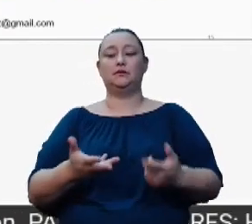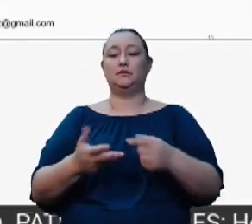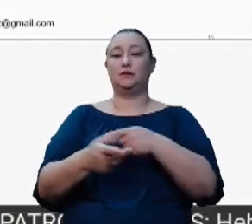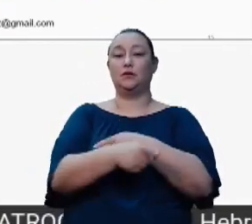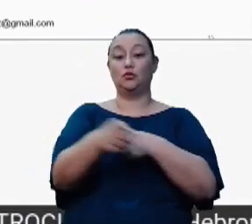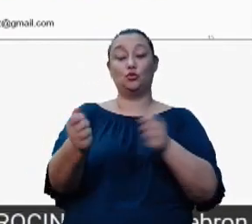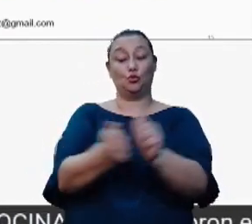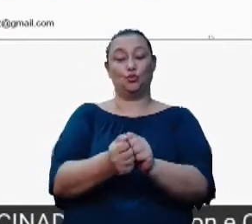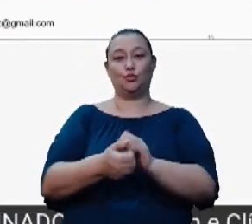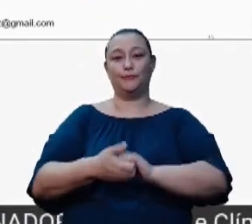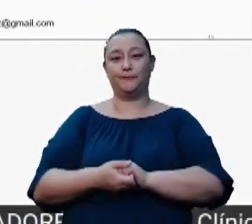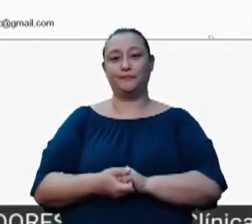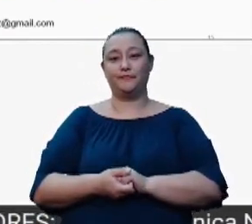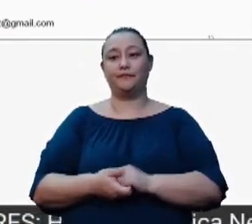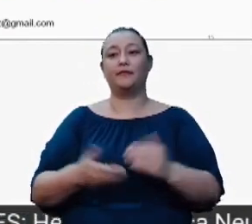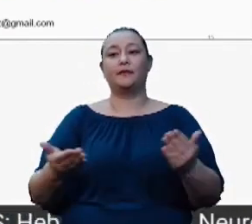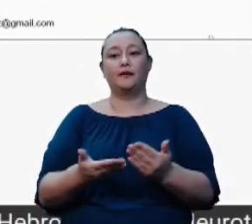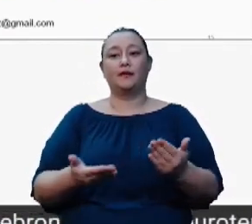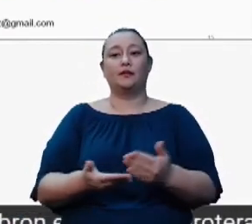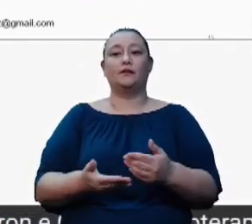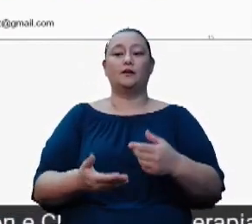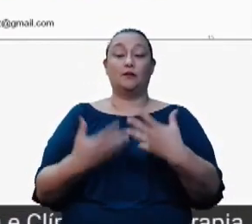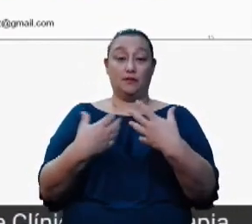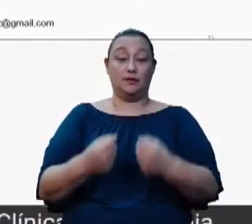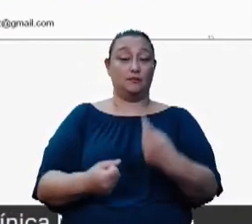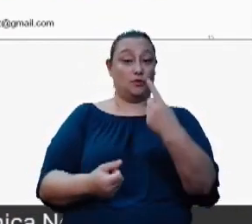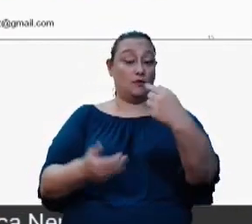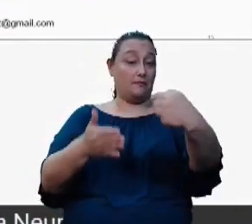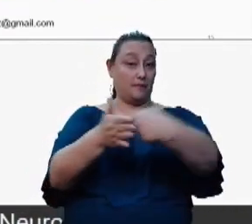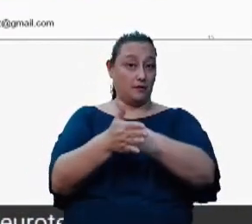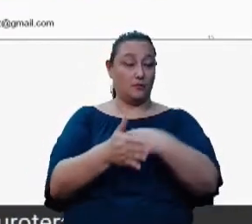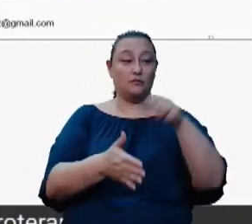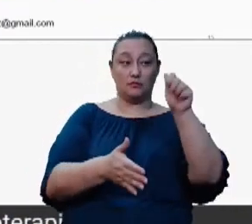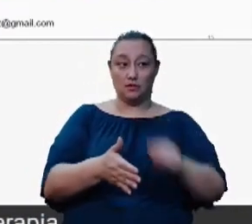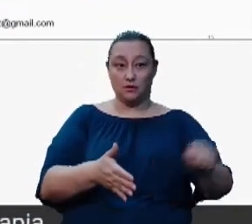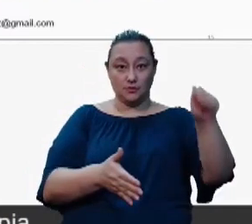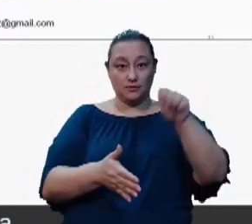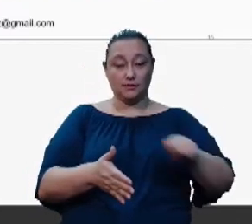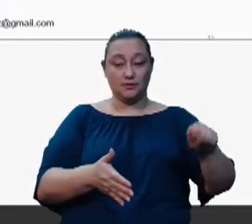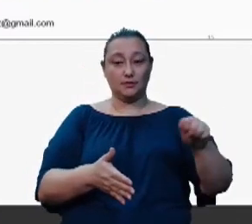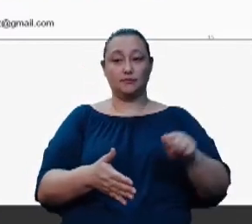vocês. Agora, eu recebi uma pergunta da associação.